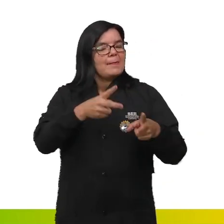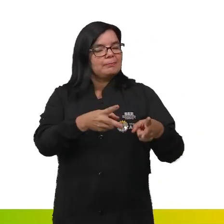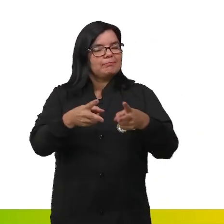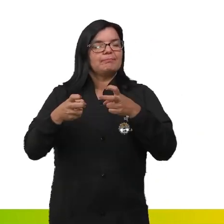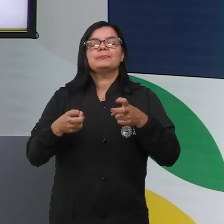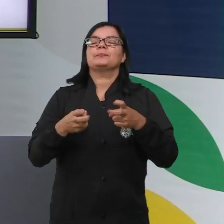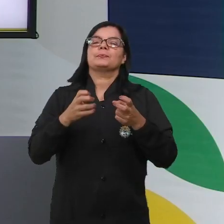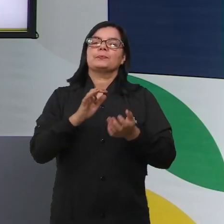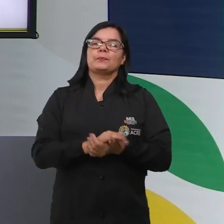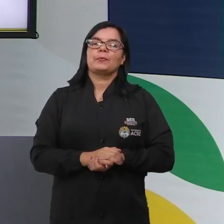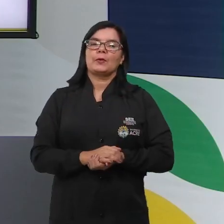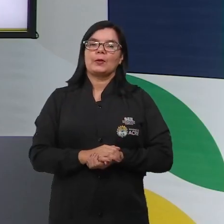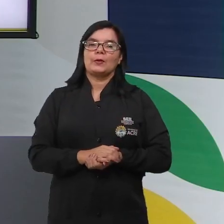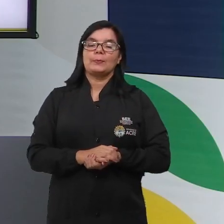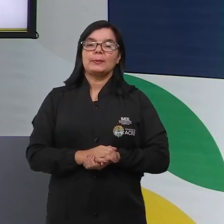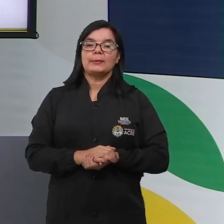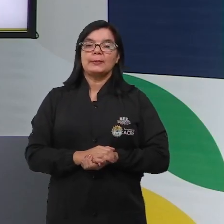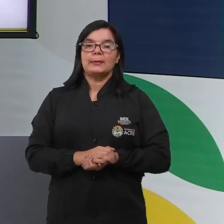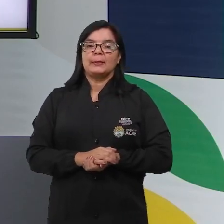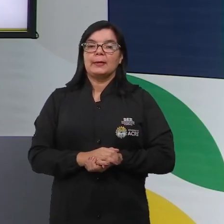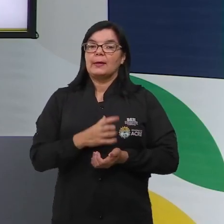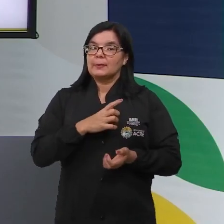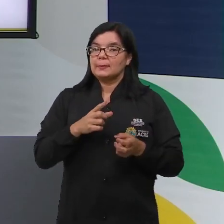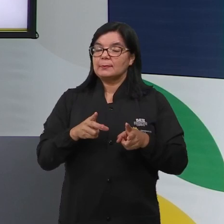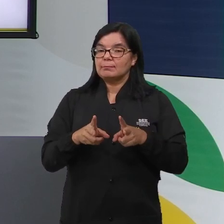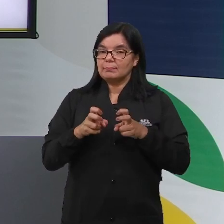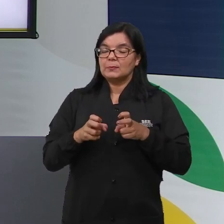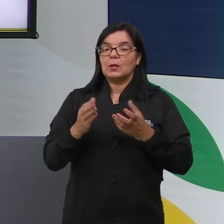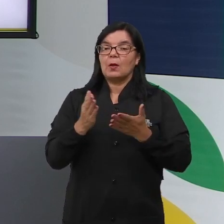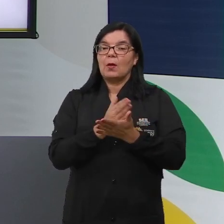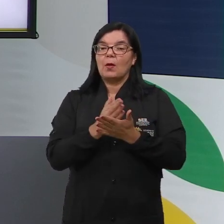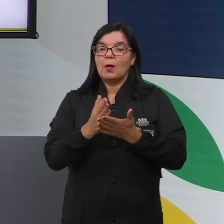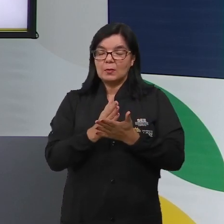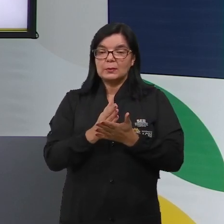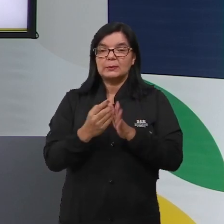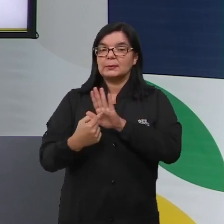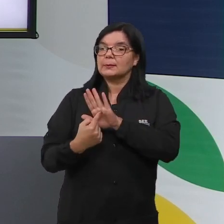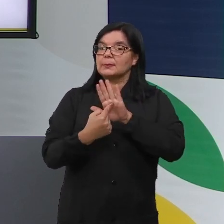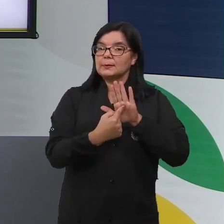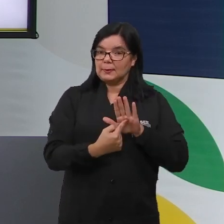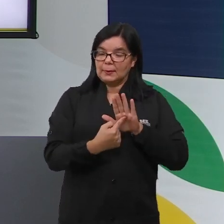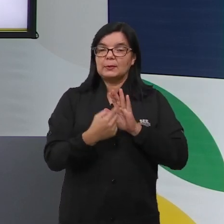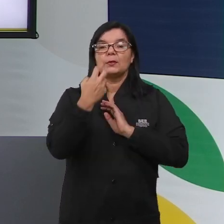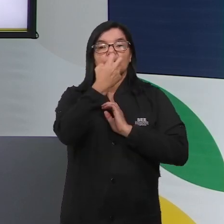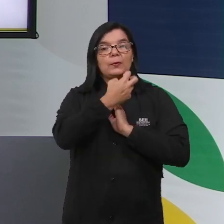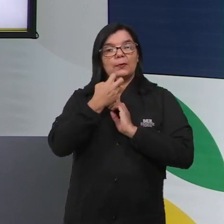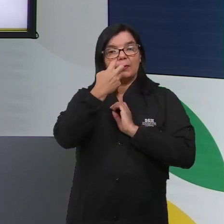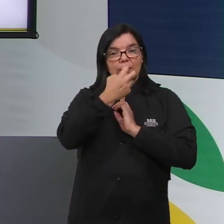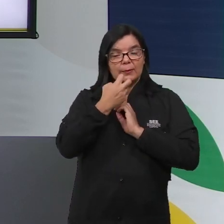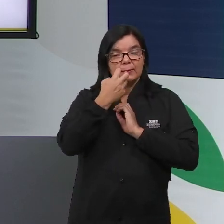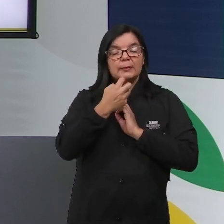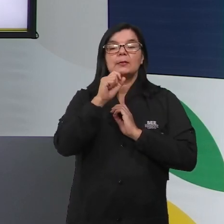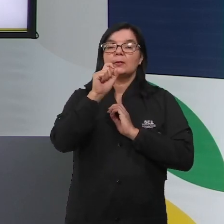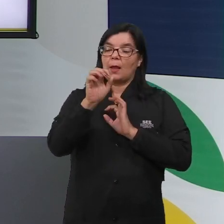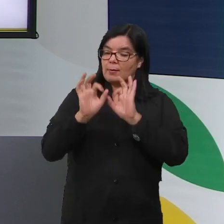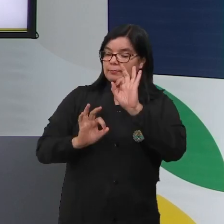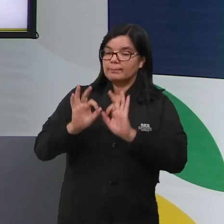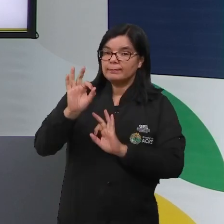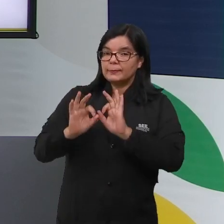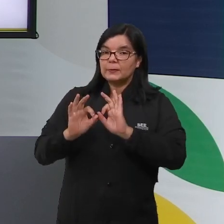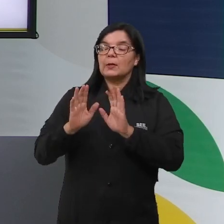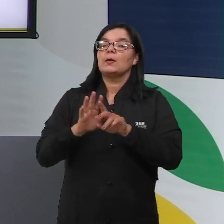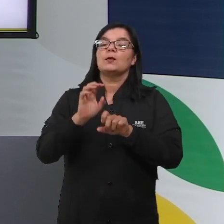perceba, vamos lá, embora no geral a gente perceba em algumas apresentações orais que são